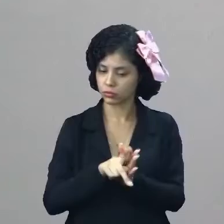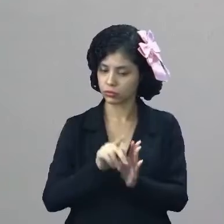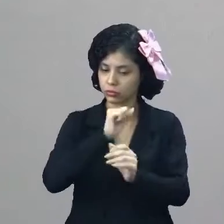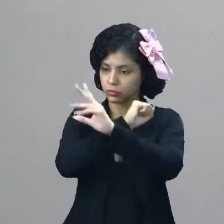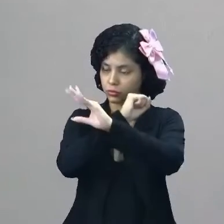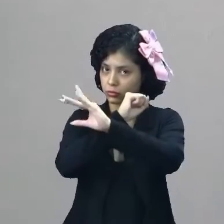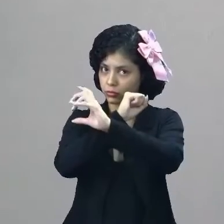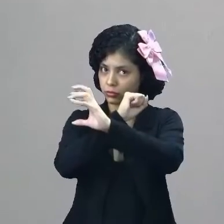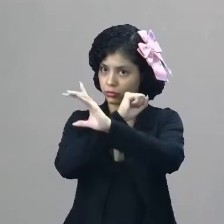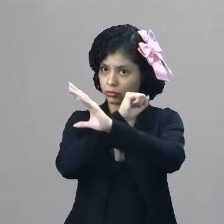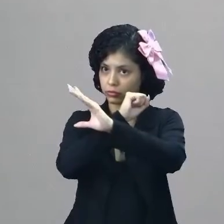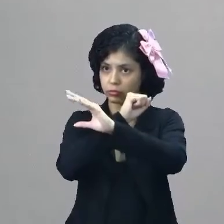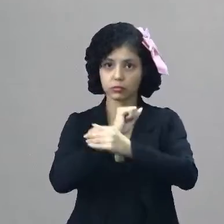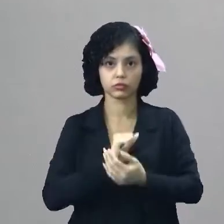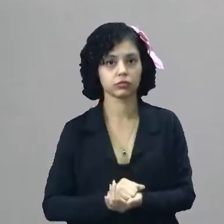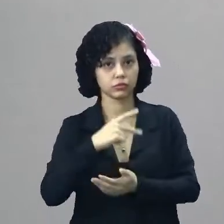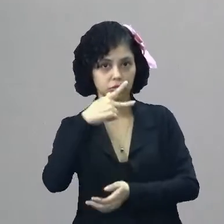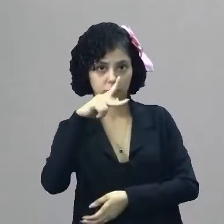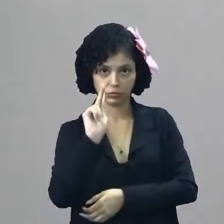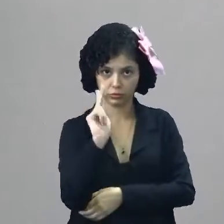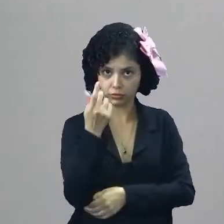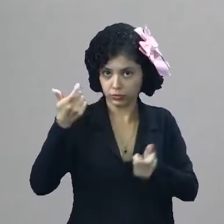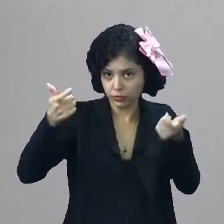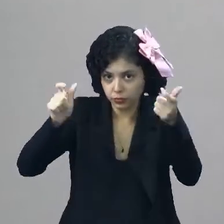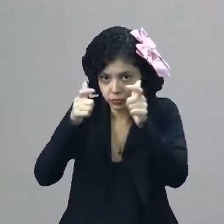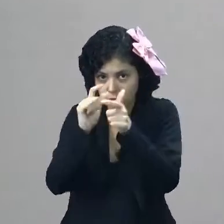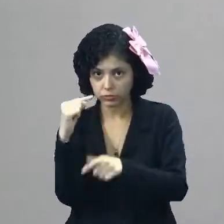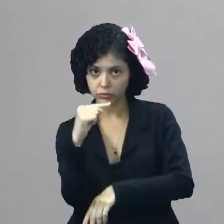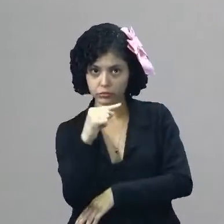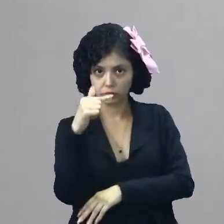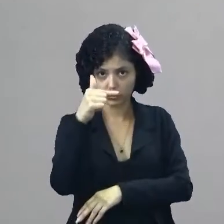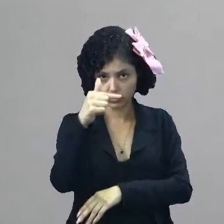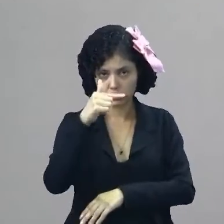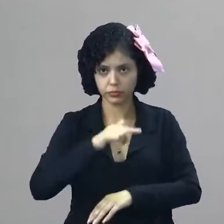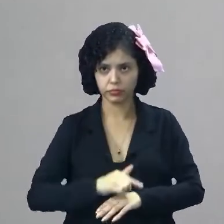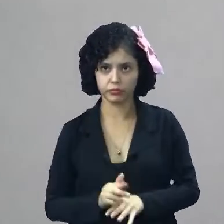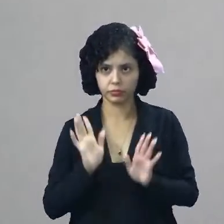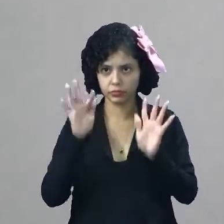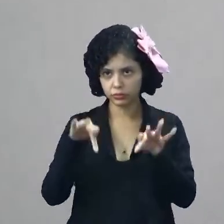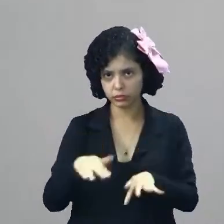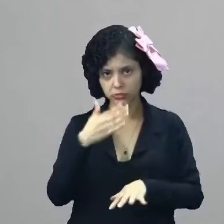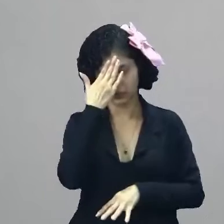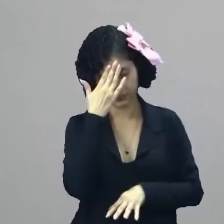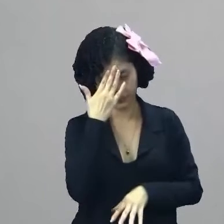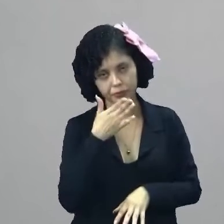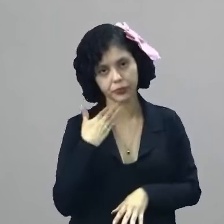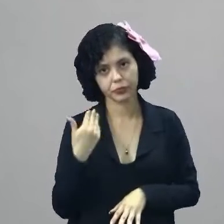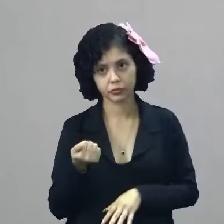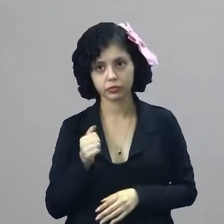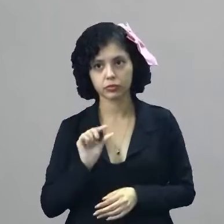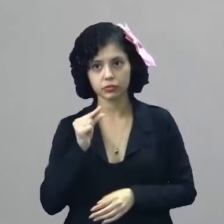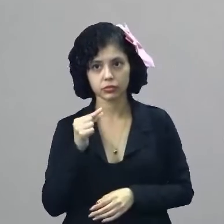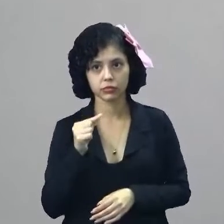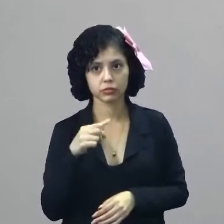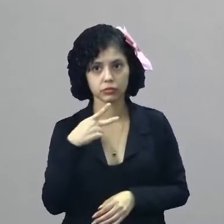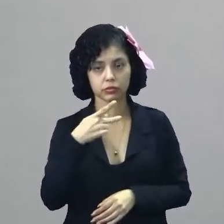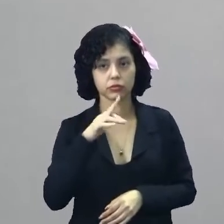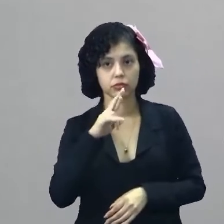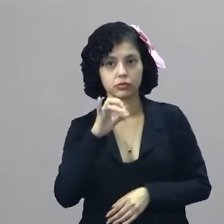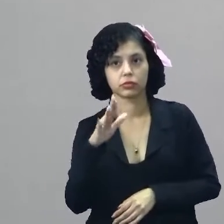ácida, significa que o seu pH está menor do que 7. Lá para o finalzinho da aula, a gente vai entender um pouquinho mais sobre esse